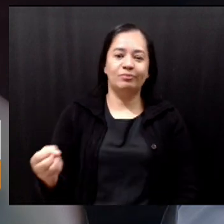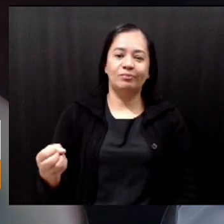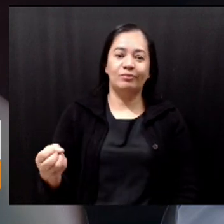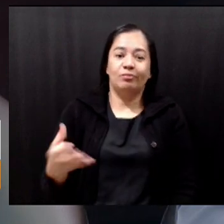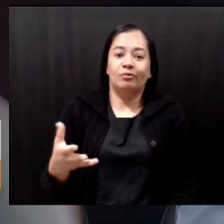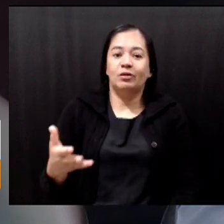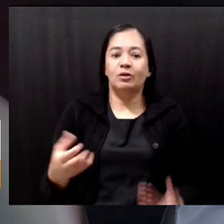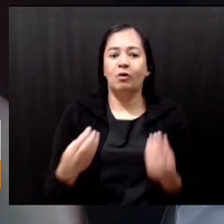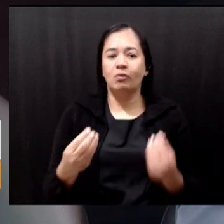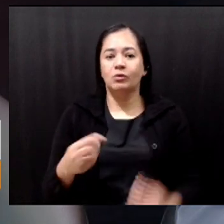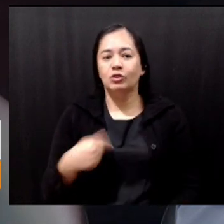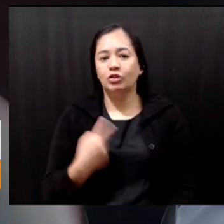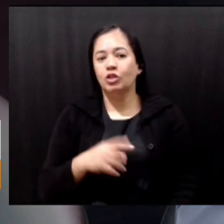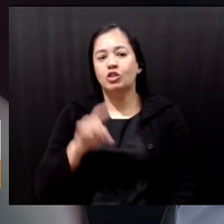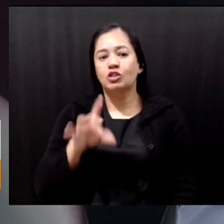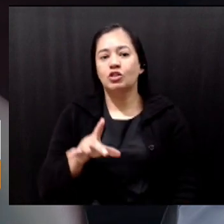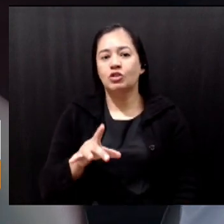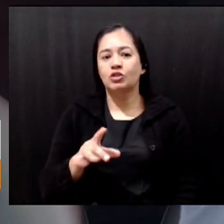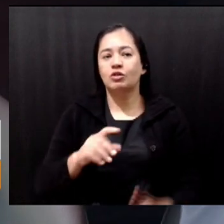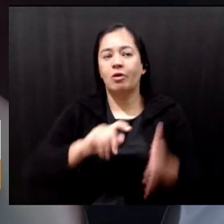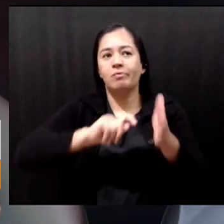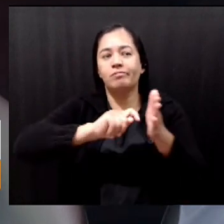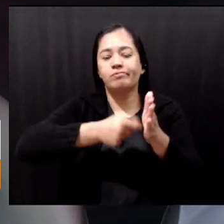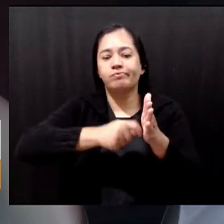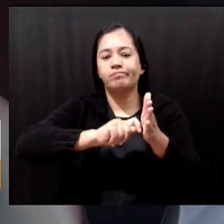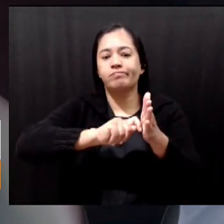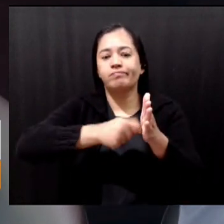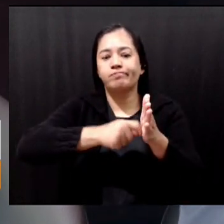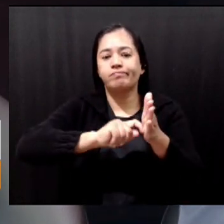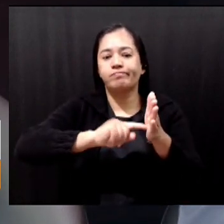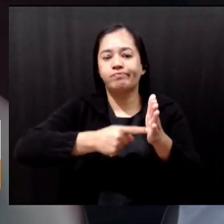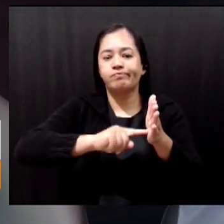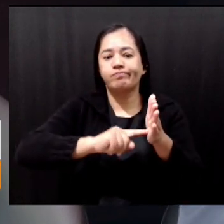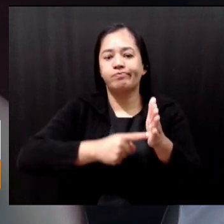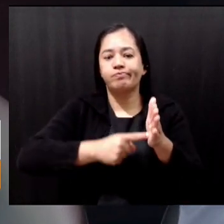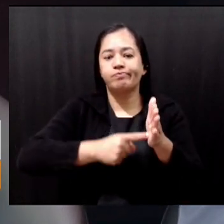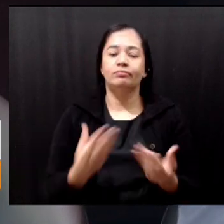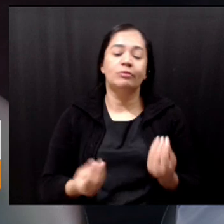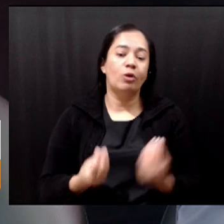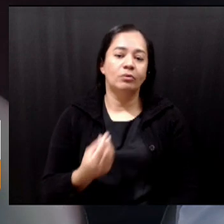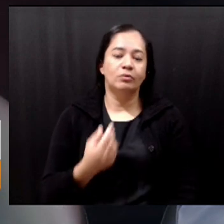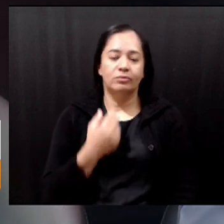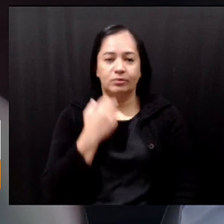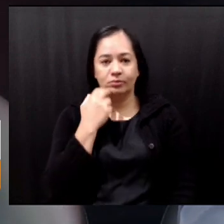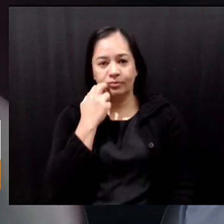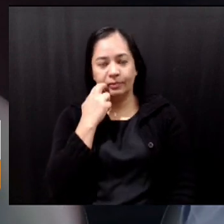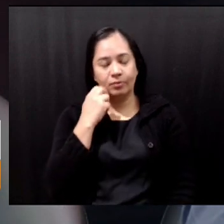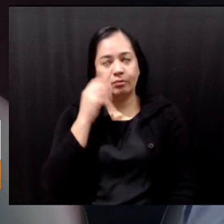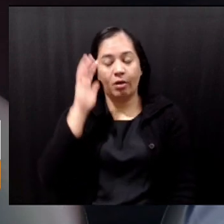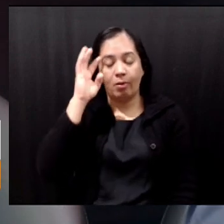está apertando o parafuso? Fica uma reflexão.